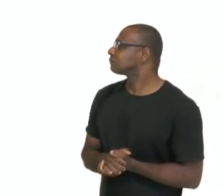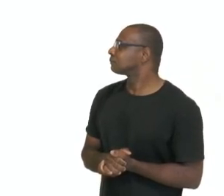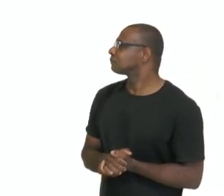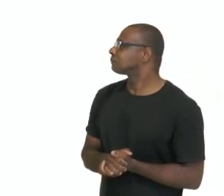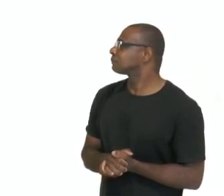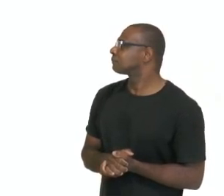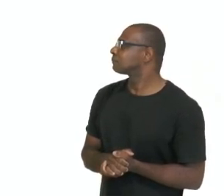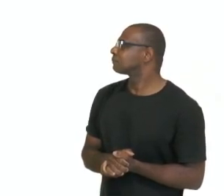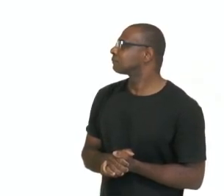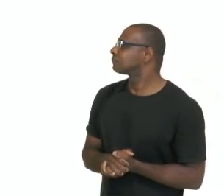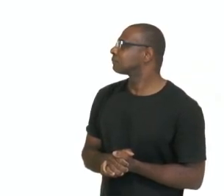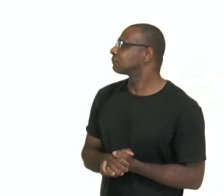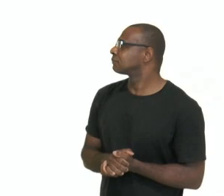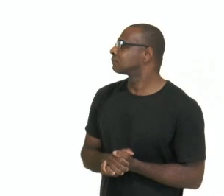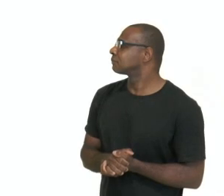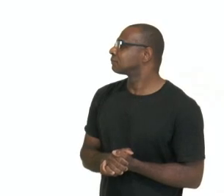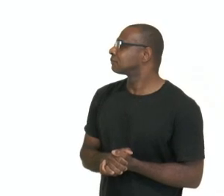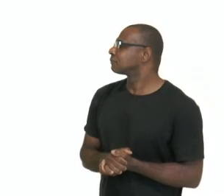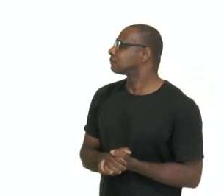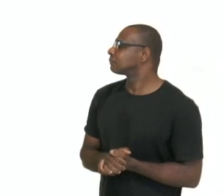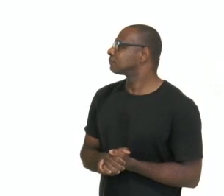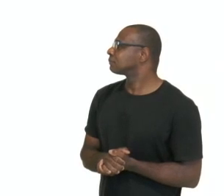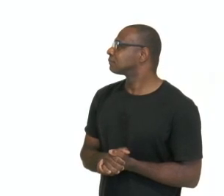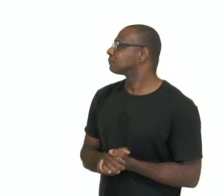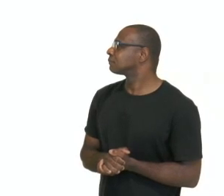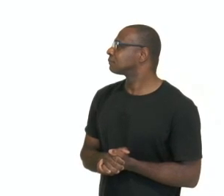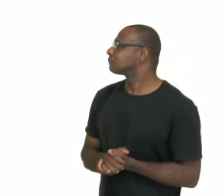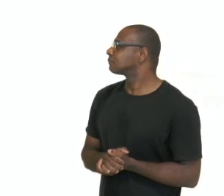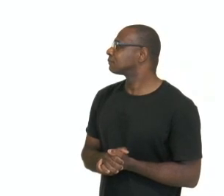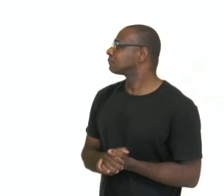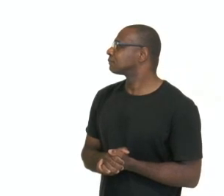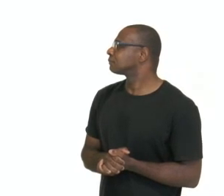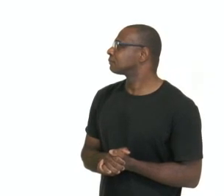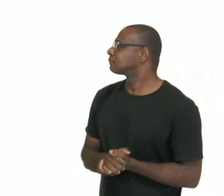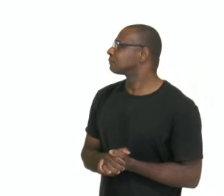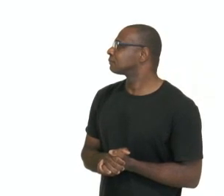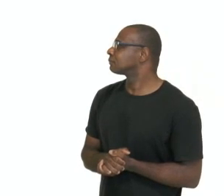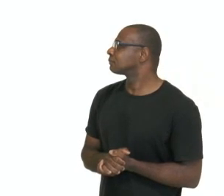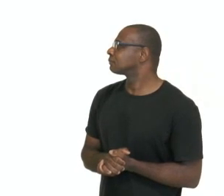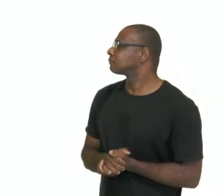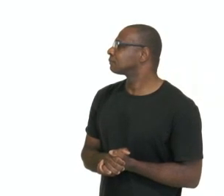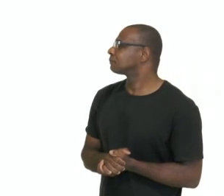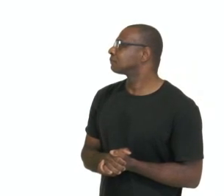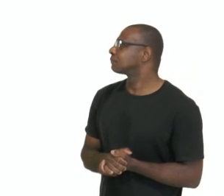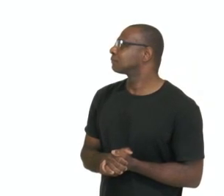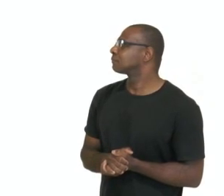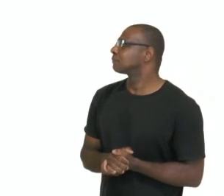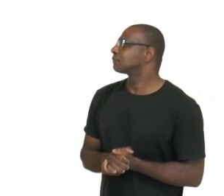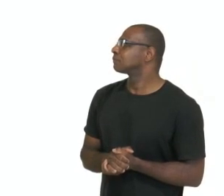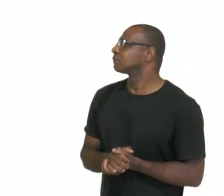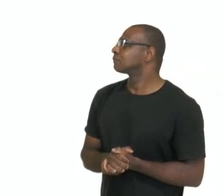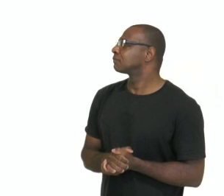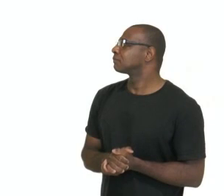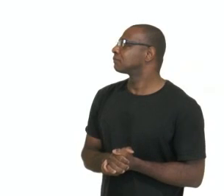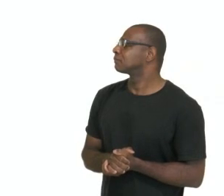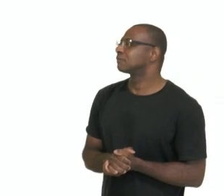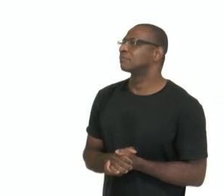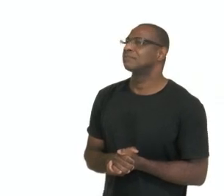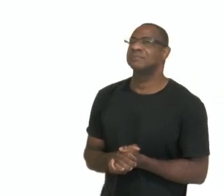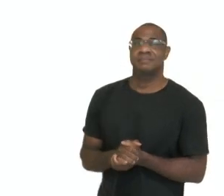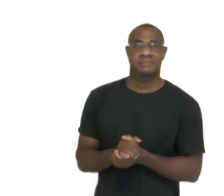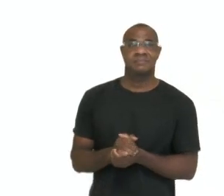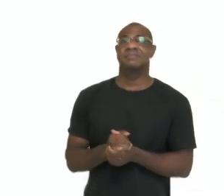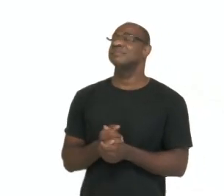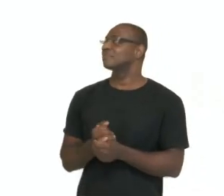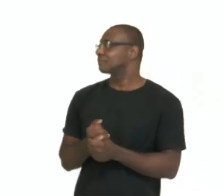tudo que uma pessoa grande ou pequena pode ter a ousadia de querer. Como contar o que se seguiu?